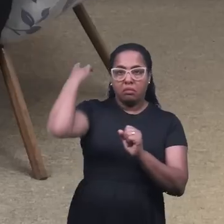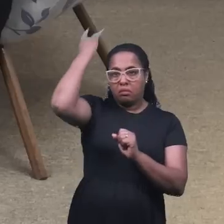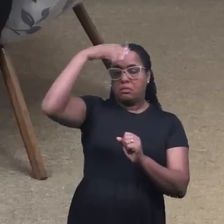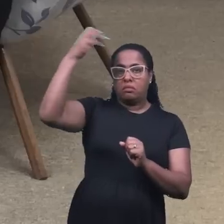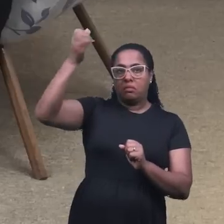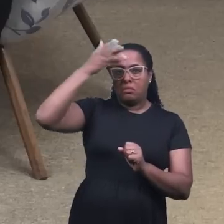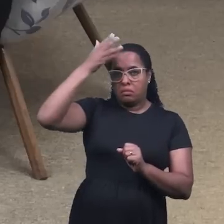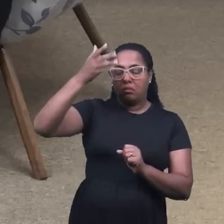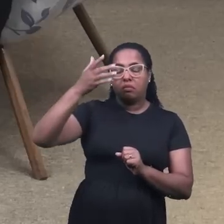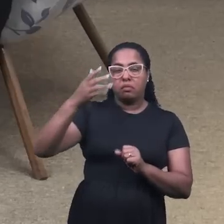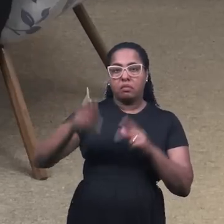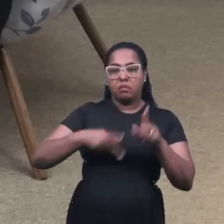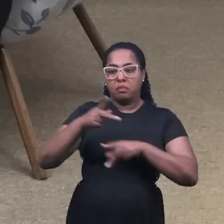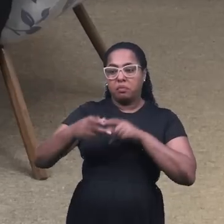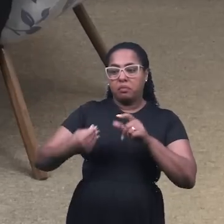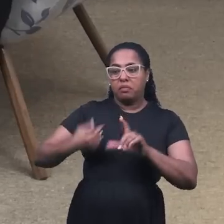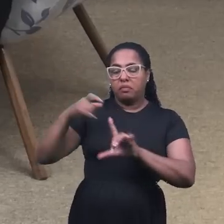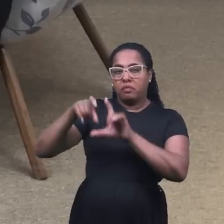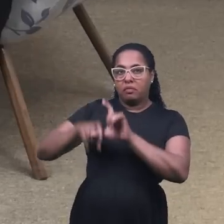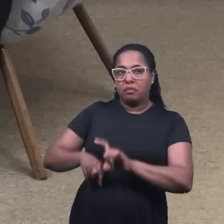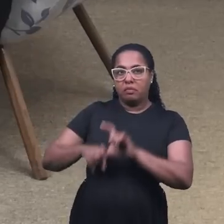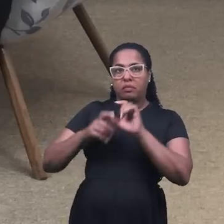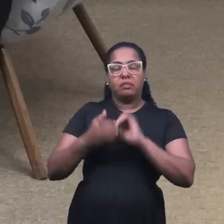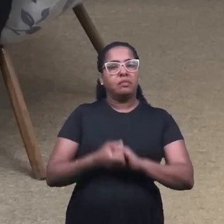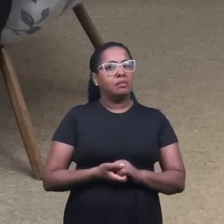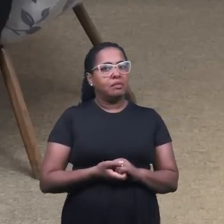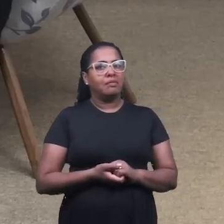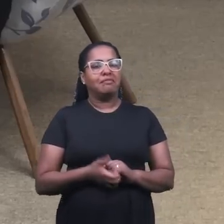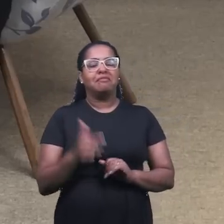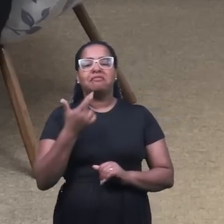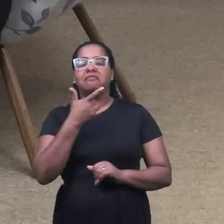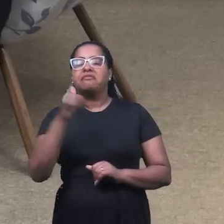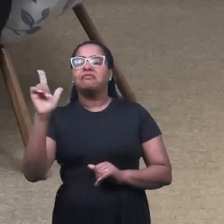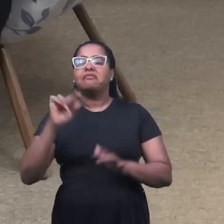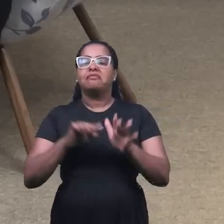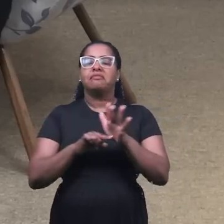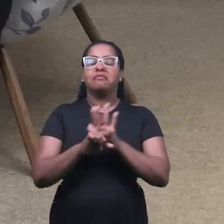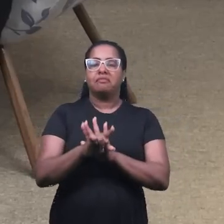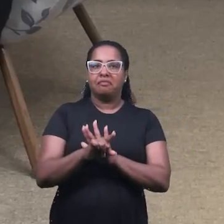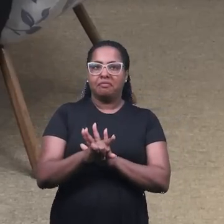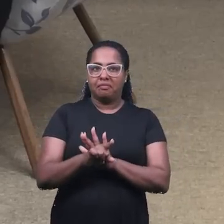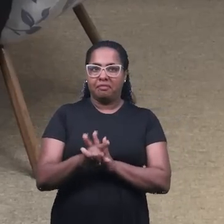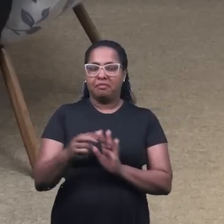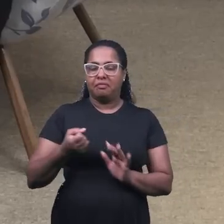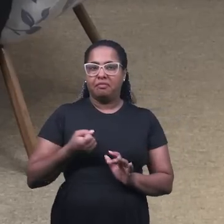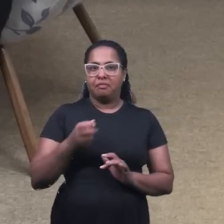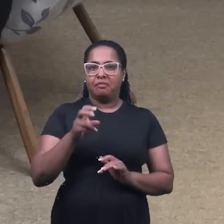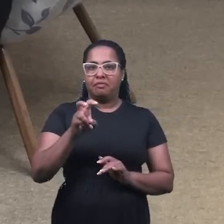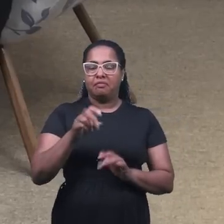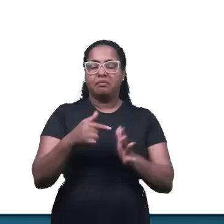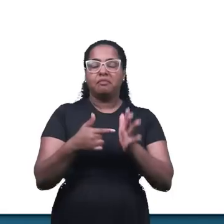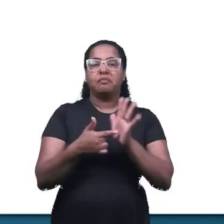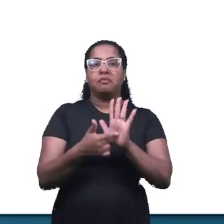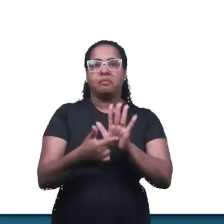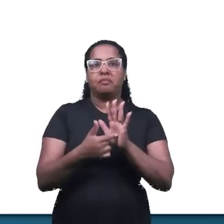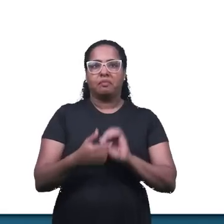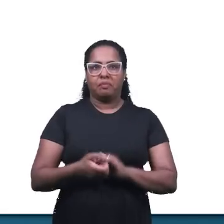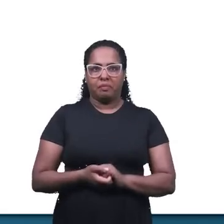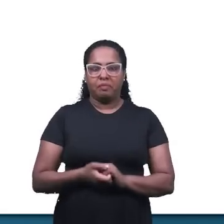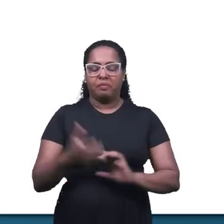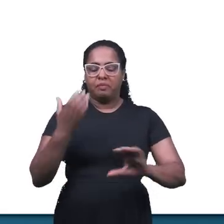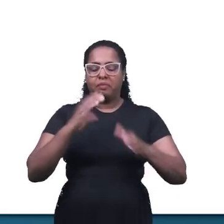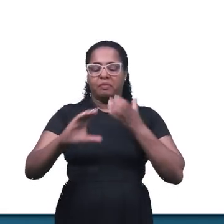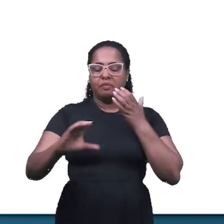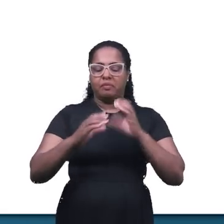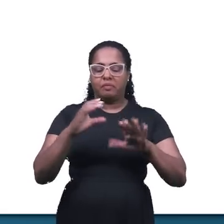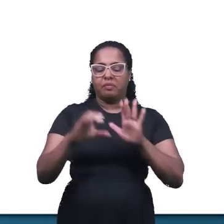que vive na dependência dele, não é isso? Muito bem, vamos à nossa próxima pergunta então, pergunta de número 5, que diz: lendo